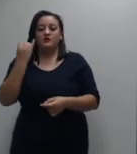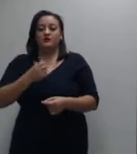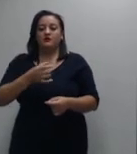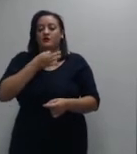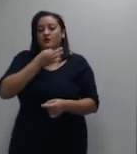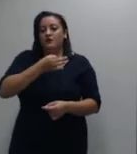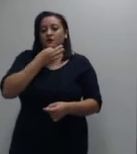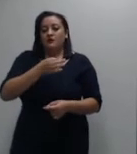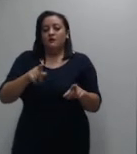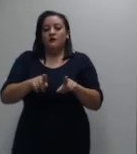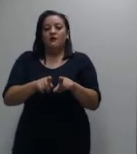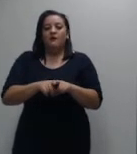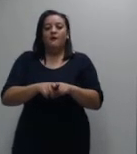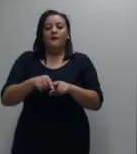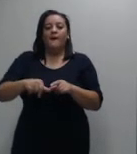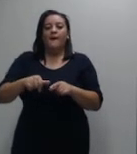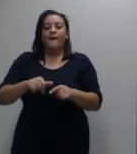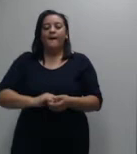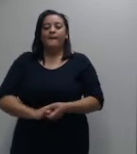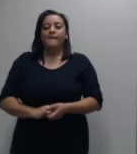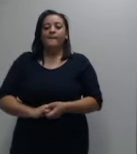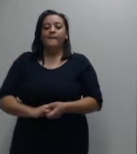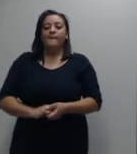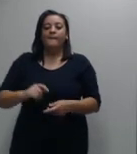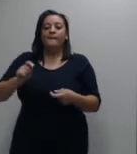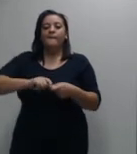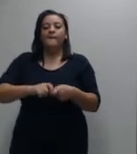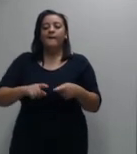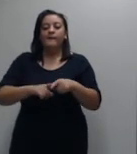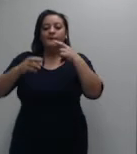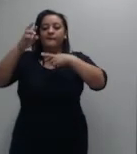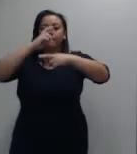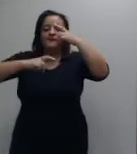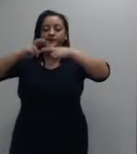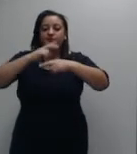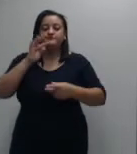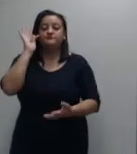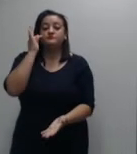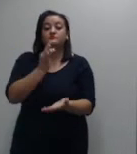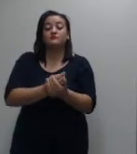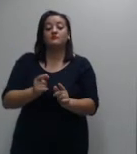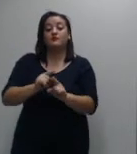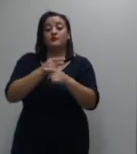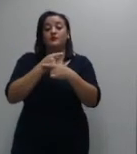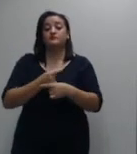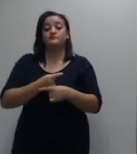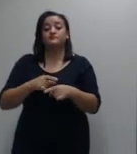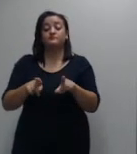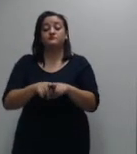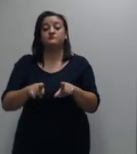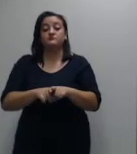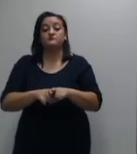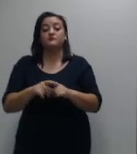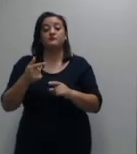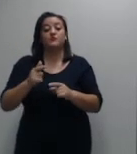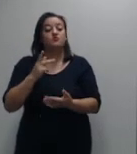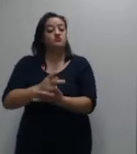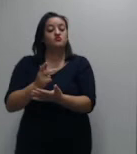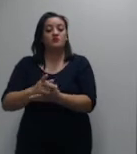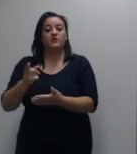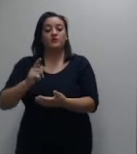defesa e assim se passar sejam e da ofensa ao dito graça não não prospera